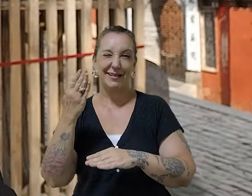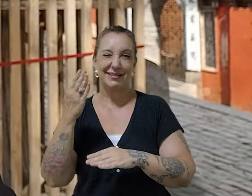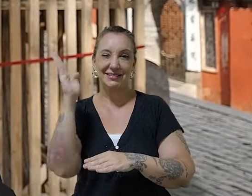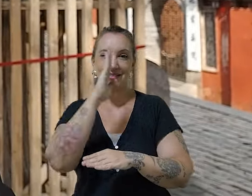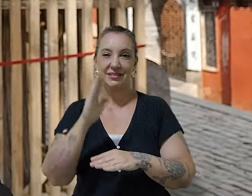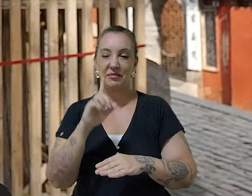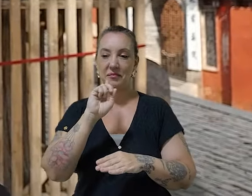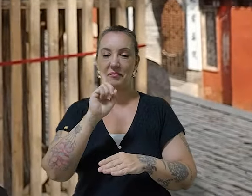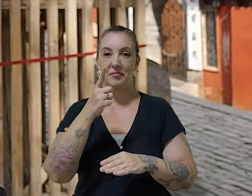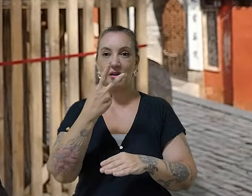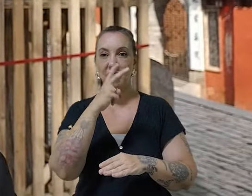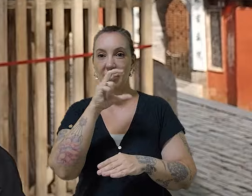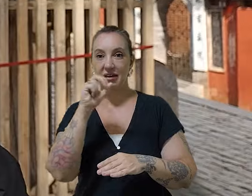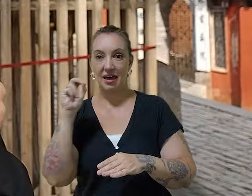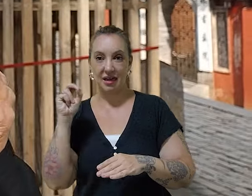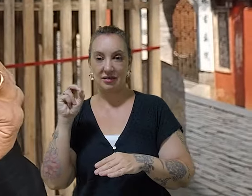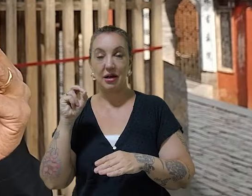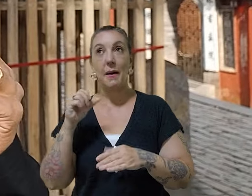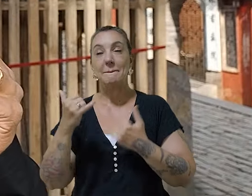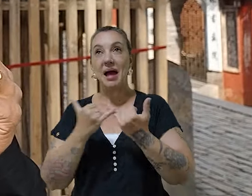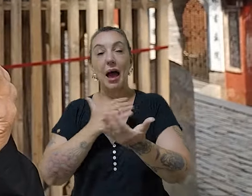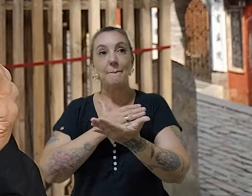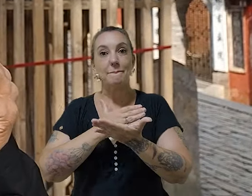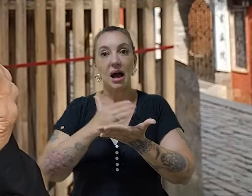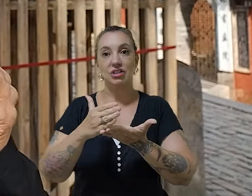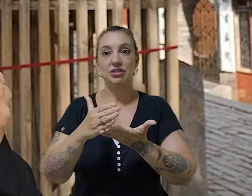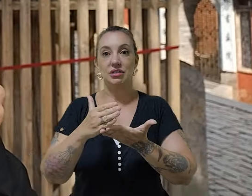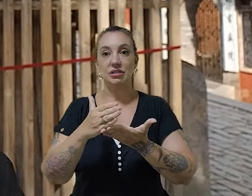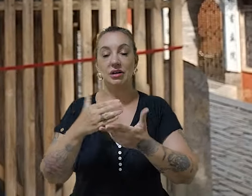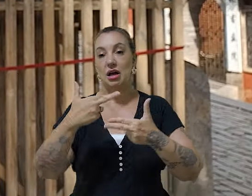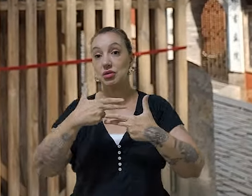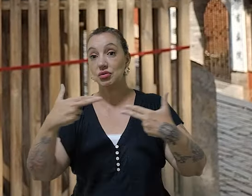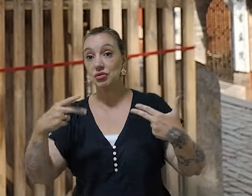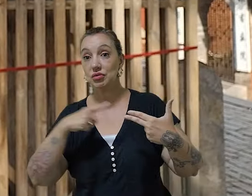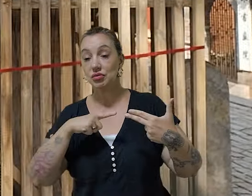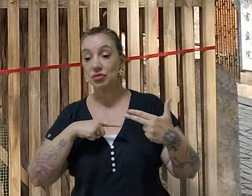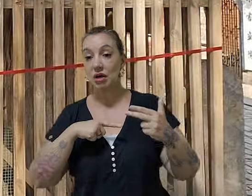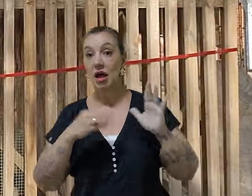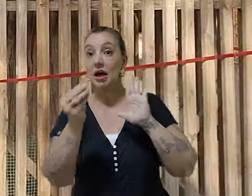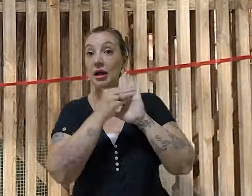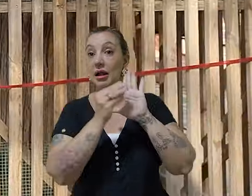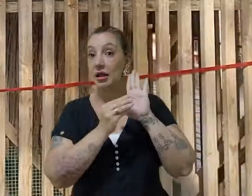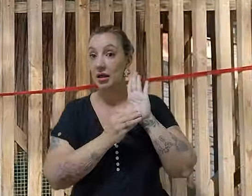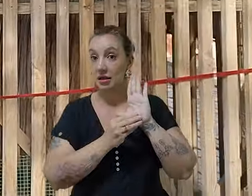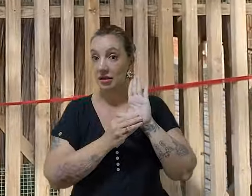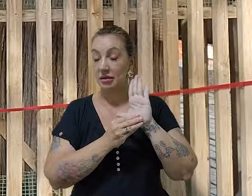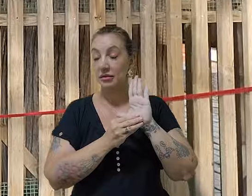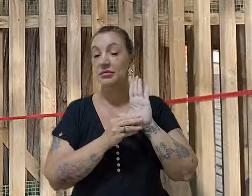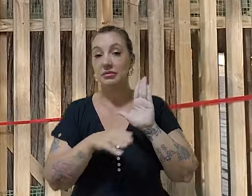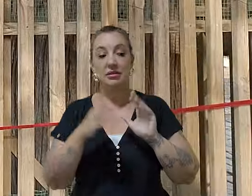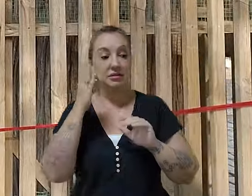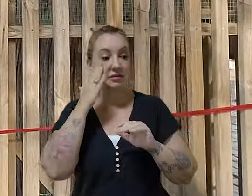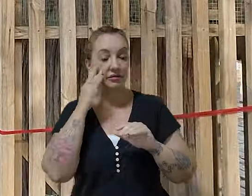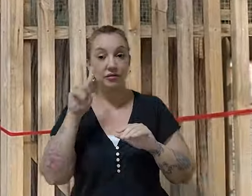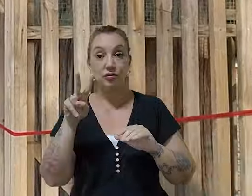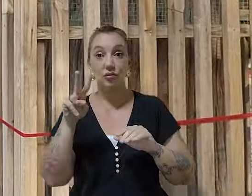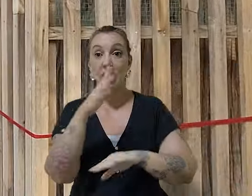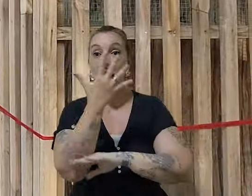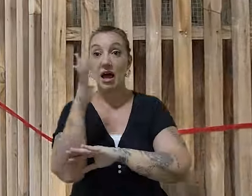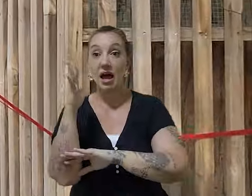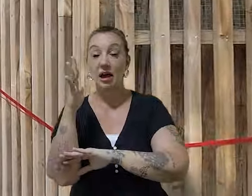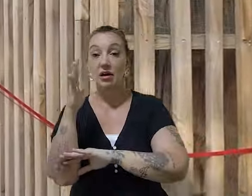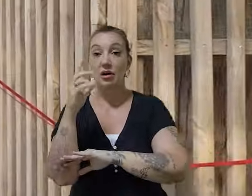em 1500 e parece que é a partir daí que as coisas foram tendo registro. Então, vocês viram que tinham duas árvores ali,